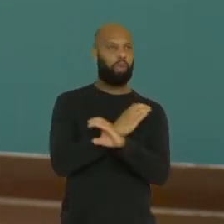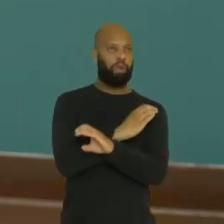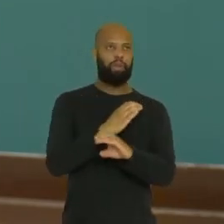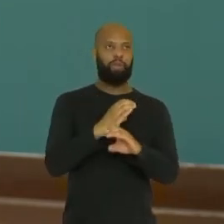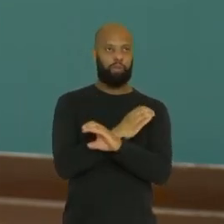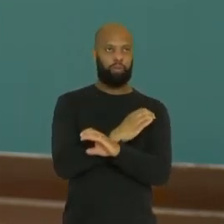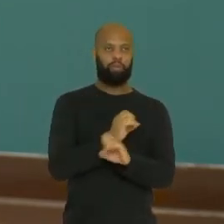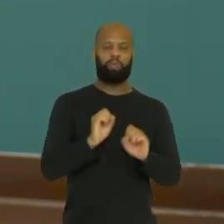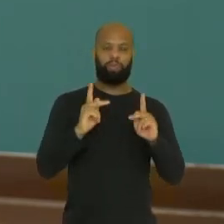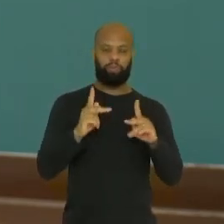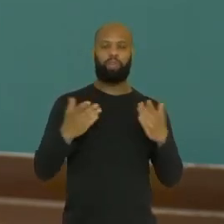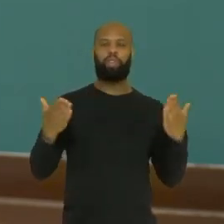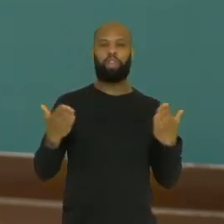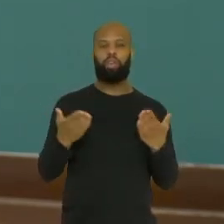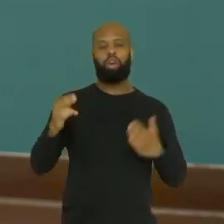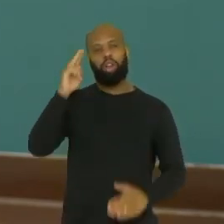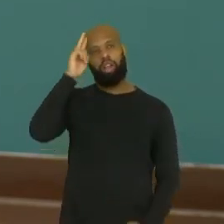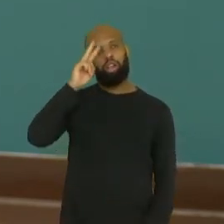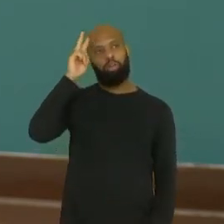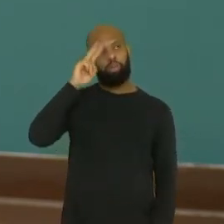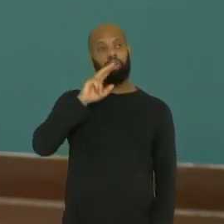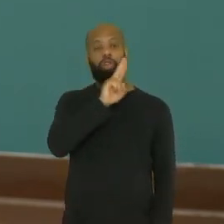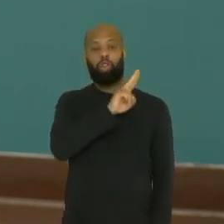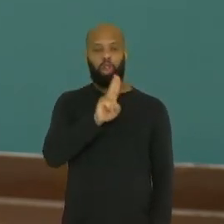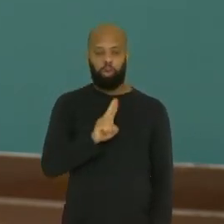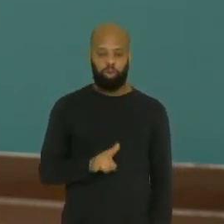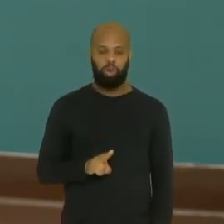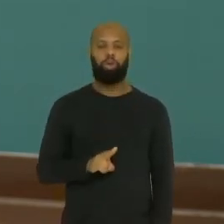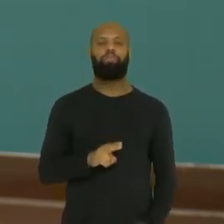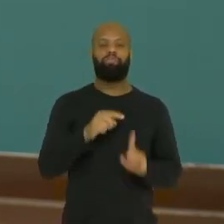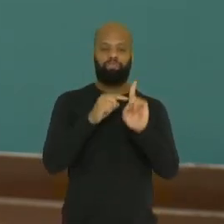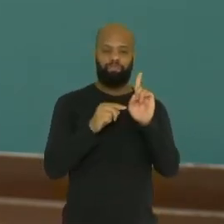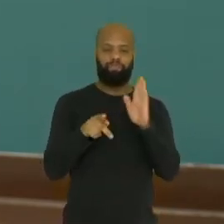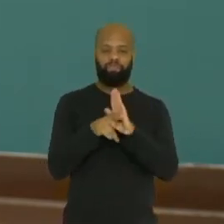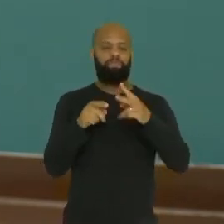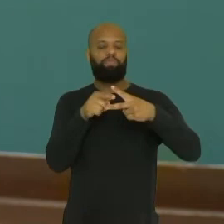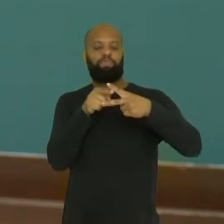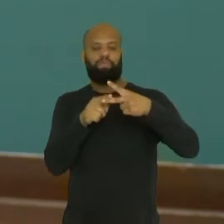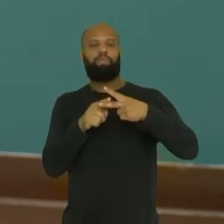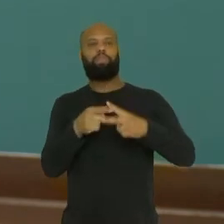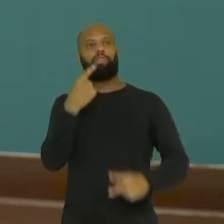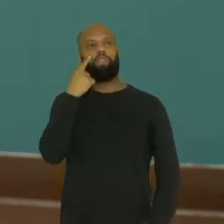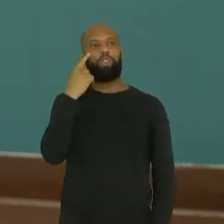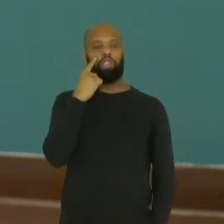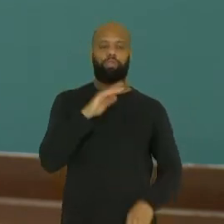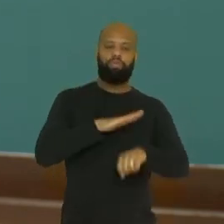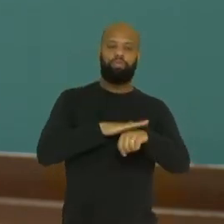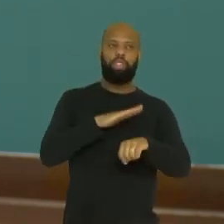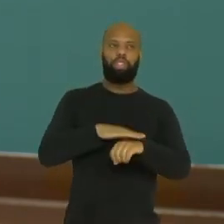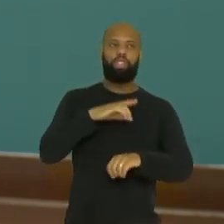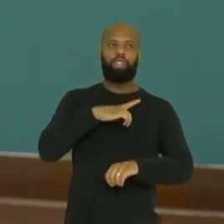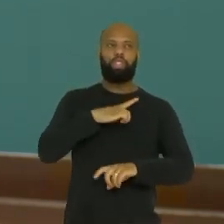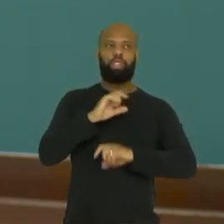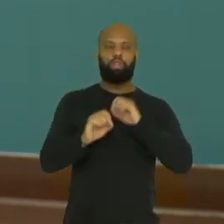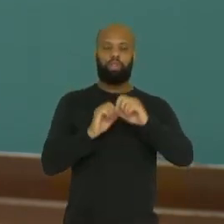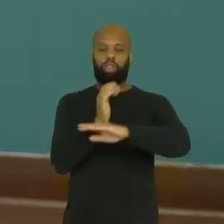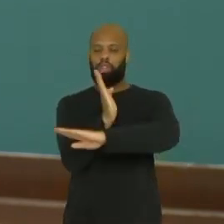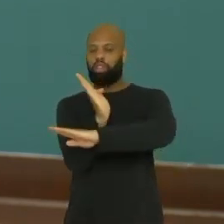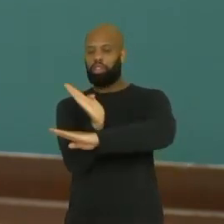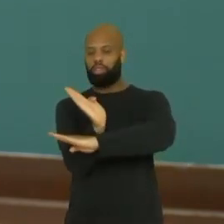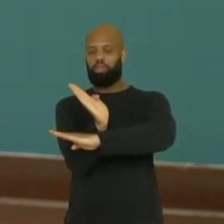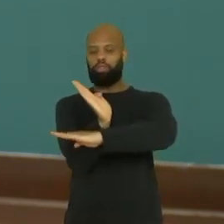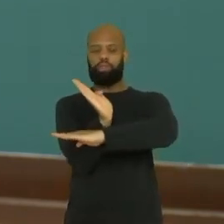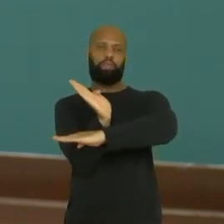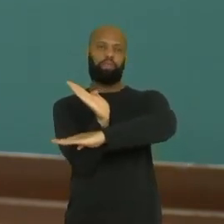circunferência toda. Vamos relembrar aí algumas classificações importantes dos ângulos. Então, quando a gente tem uma abertura que é menor do que o